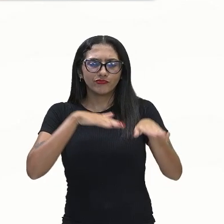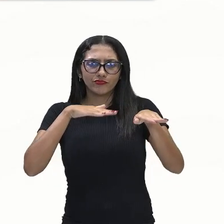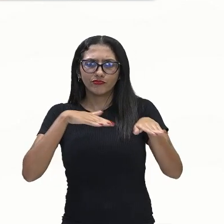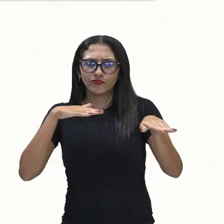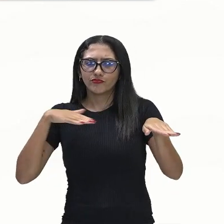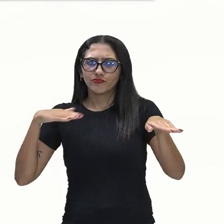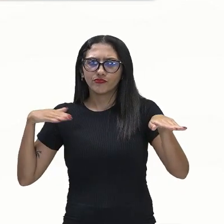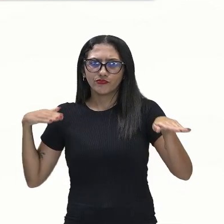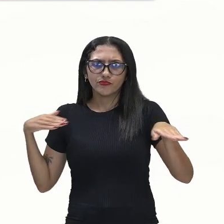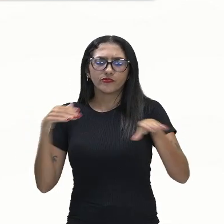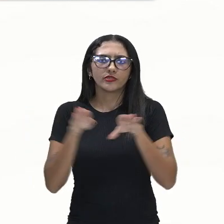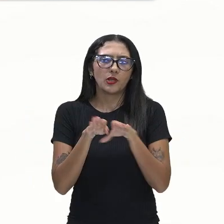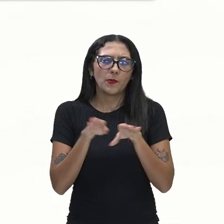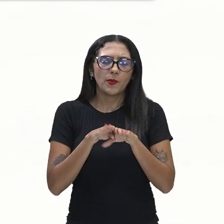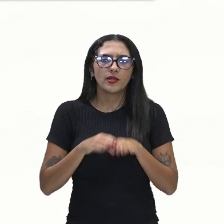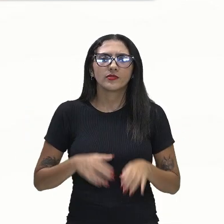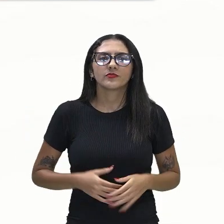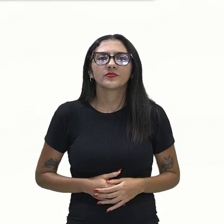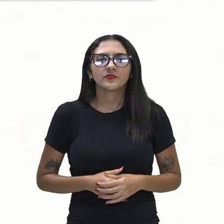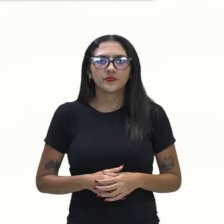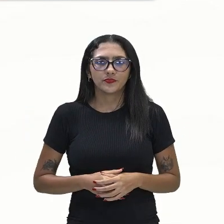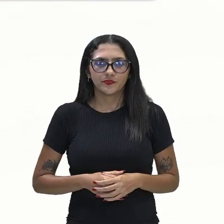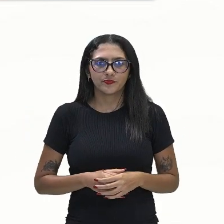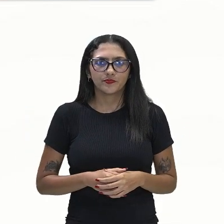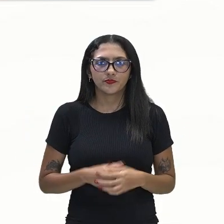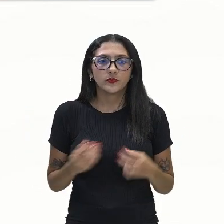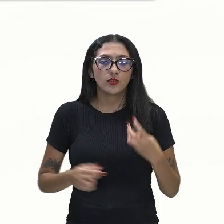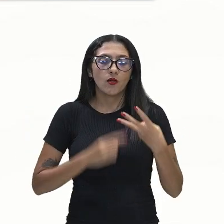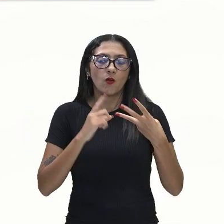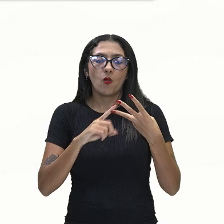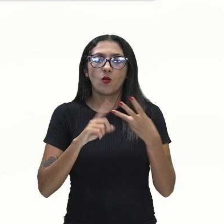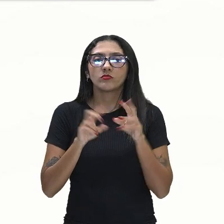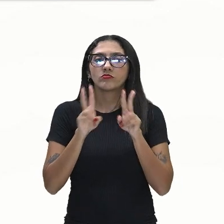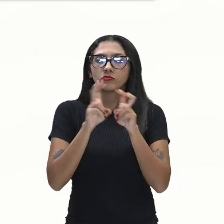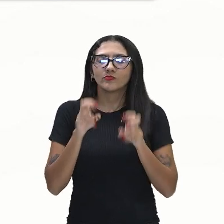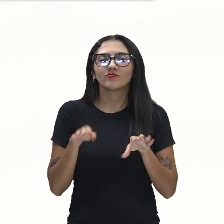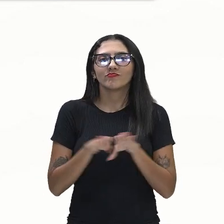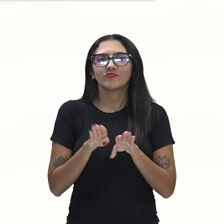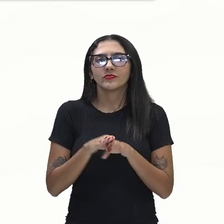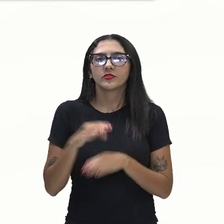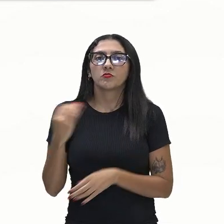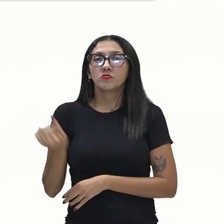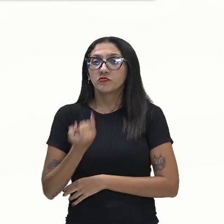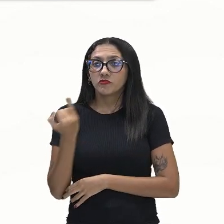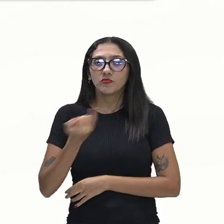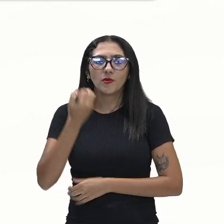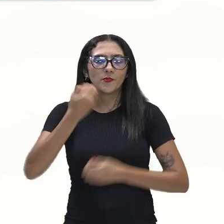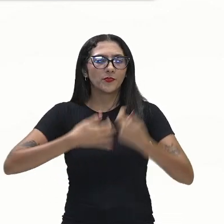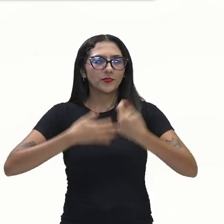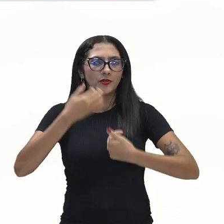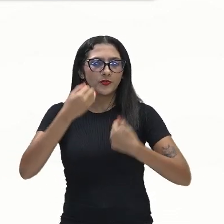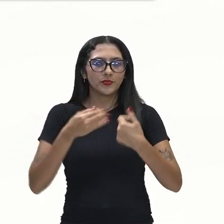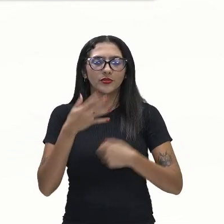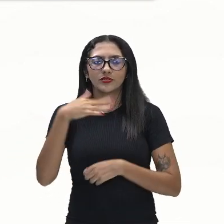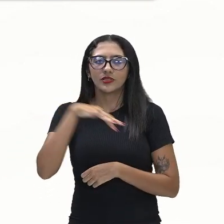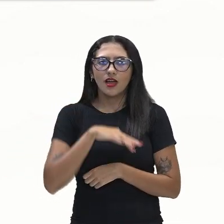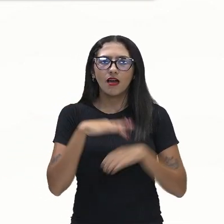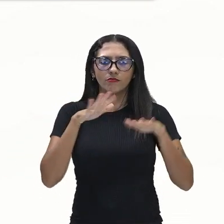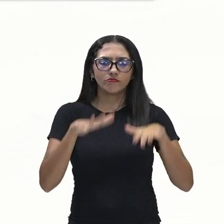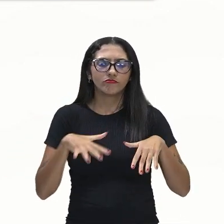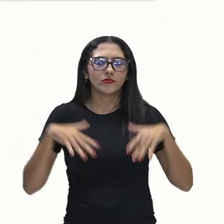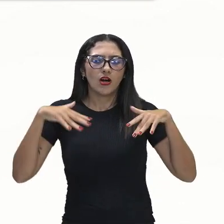Tá? Nós temos aí também outro tema muito importante discutido em plenárias,